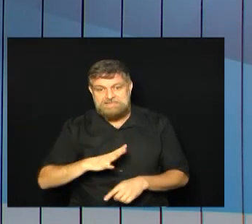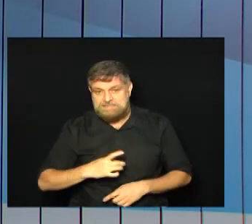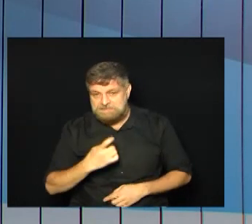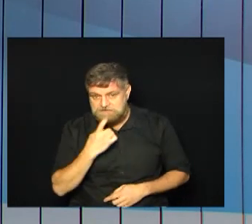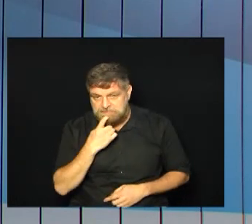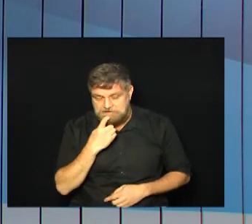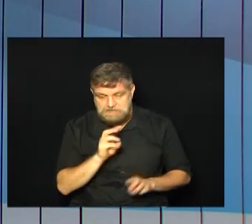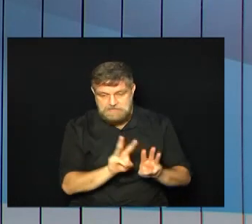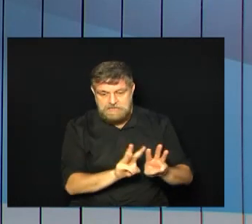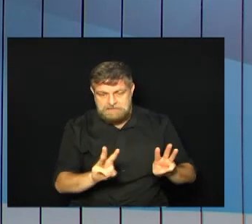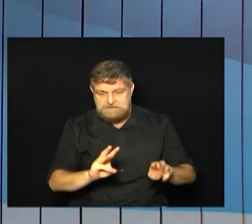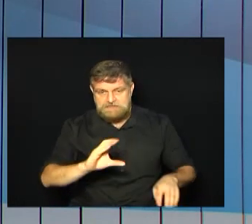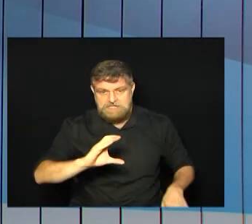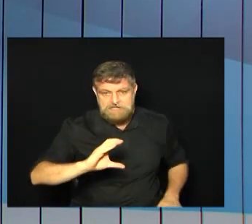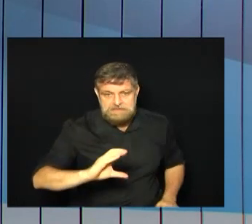O site